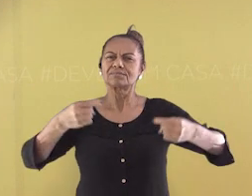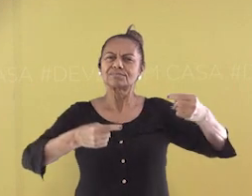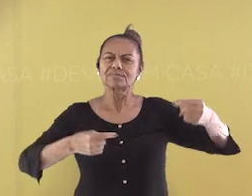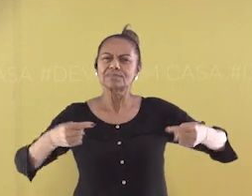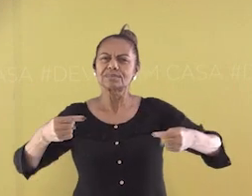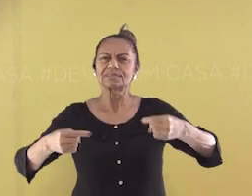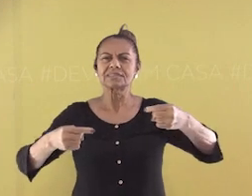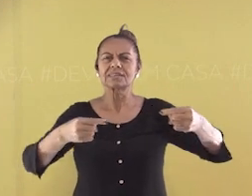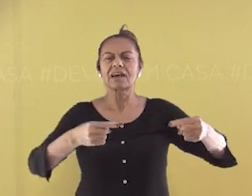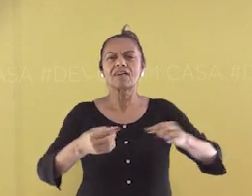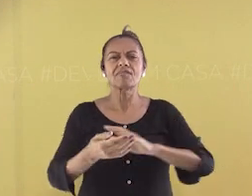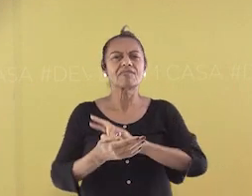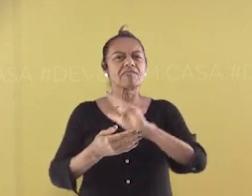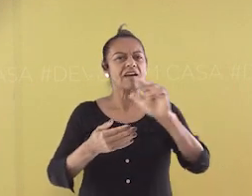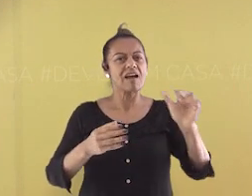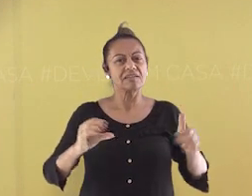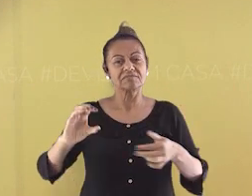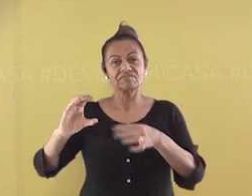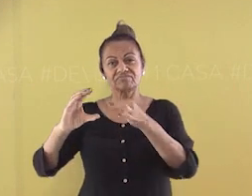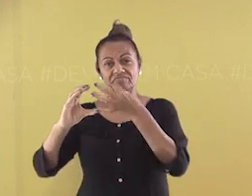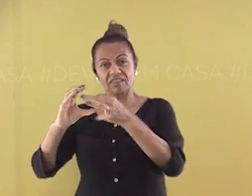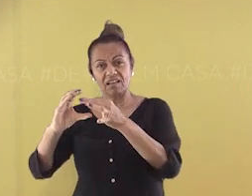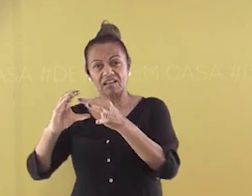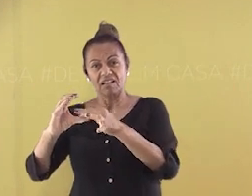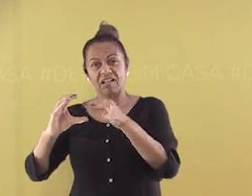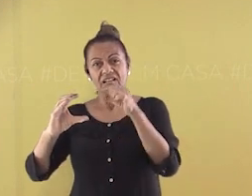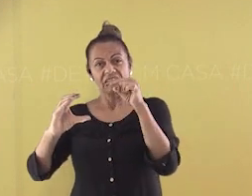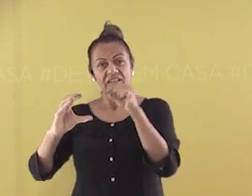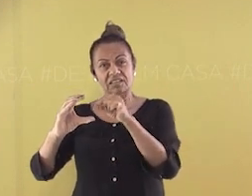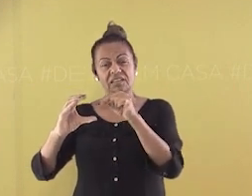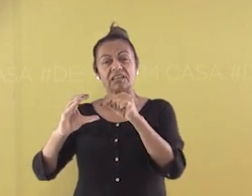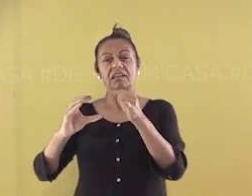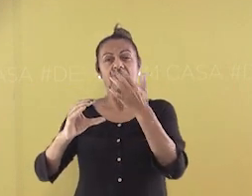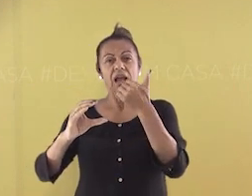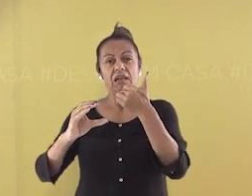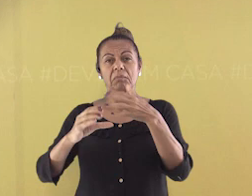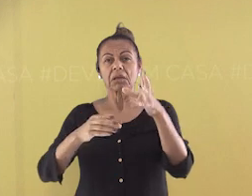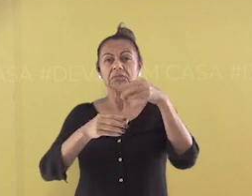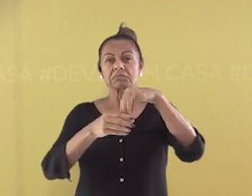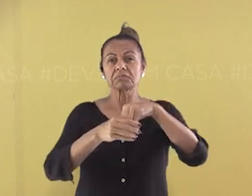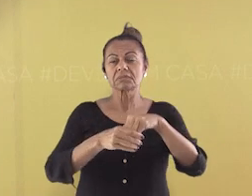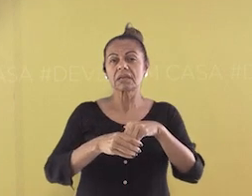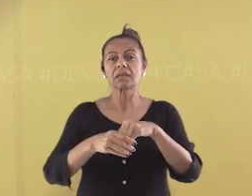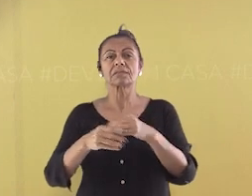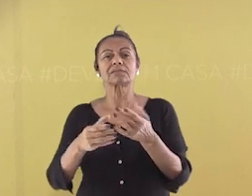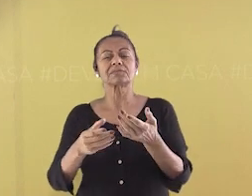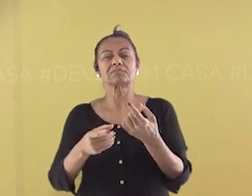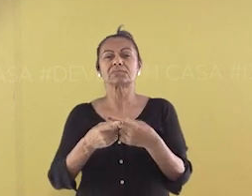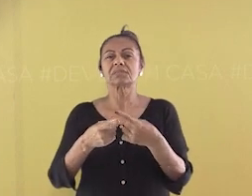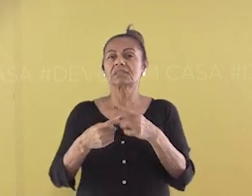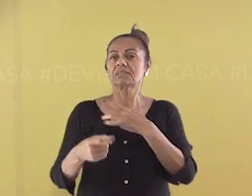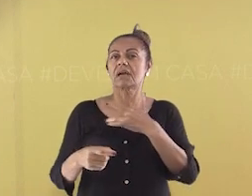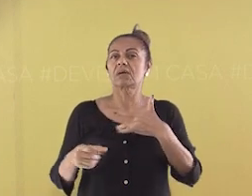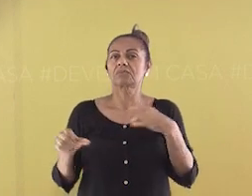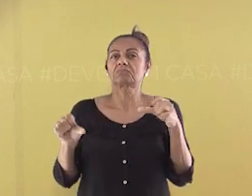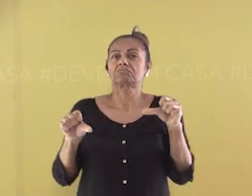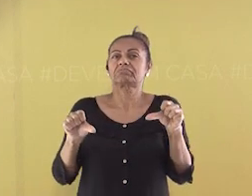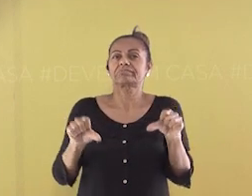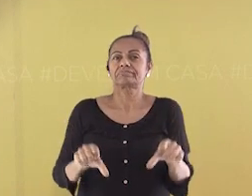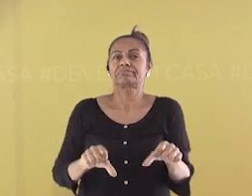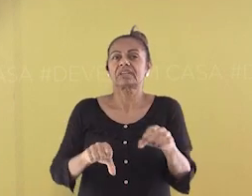e desvantagens dos alimentos transgênicos, afinal eles podem apresentar muitos riscos para a saúde, como